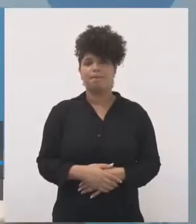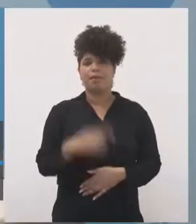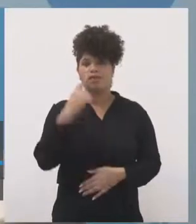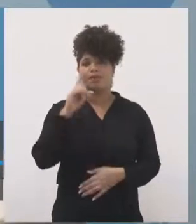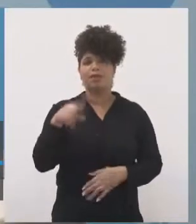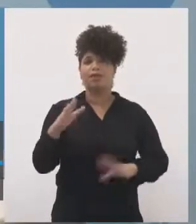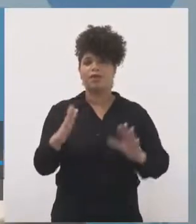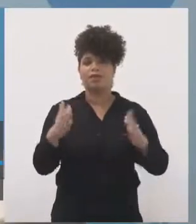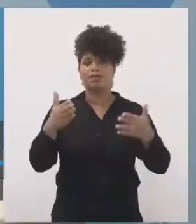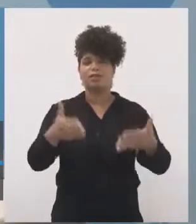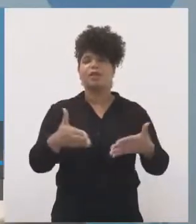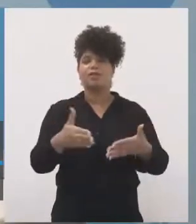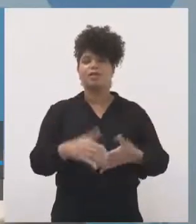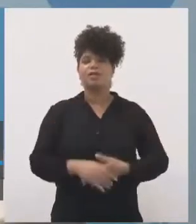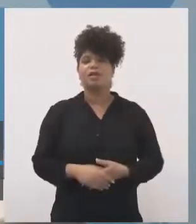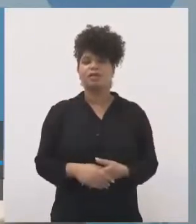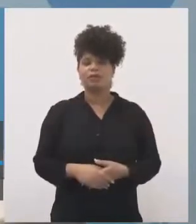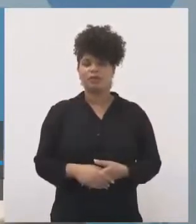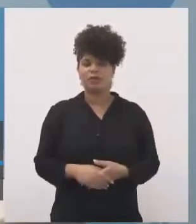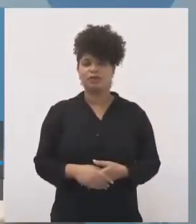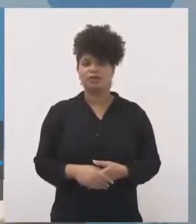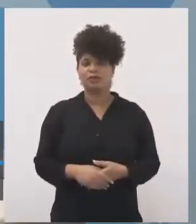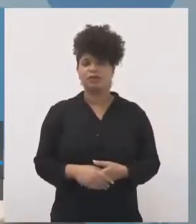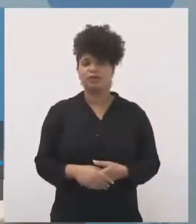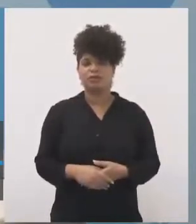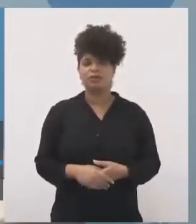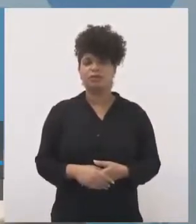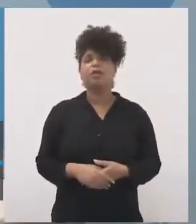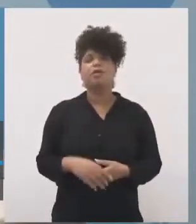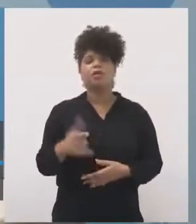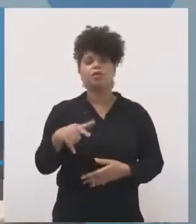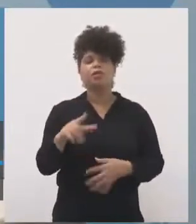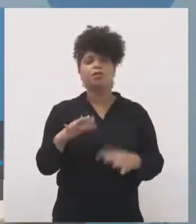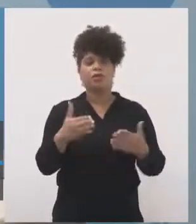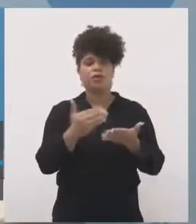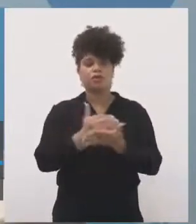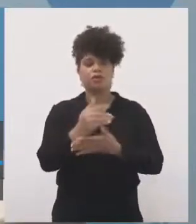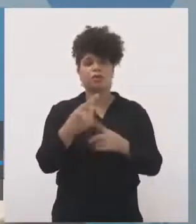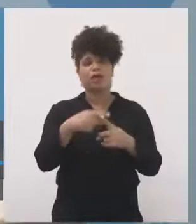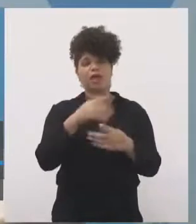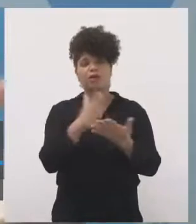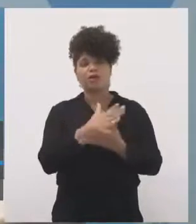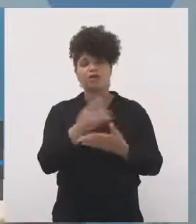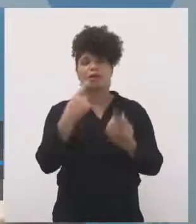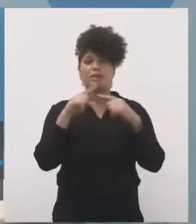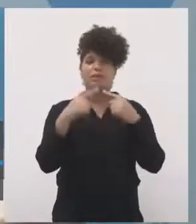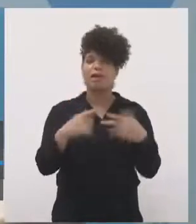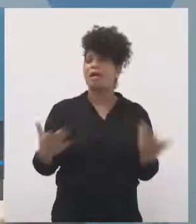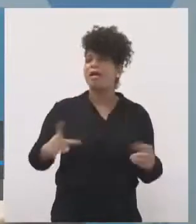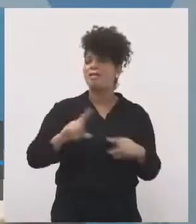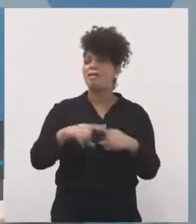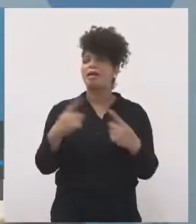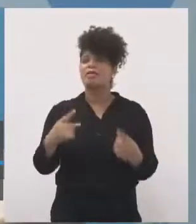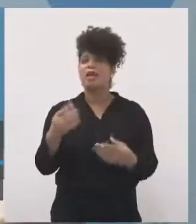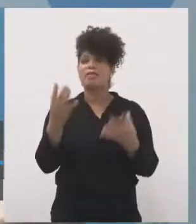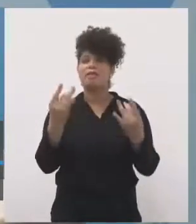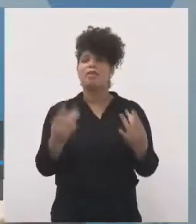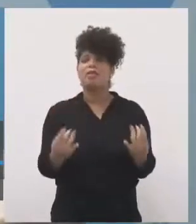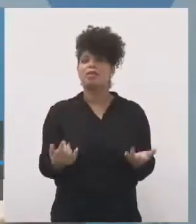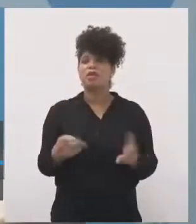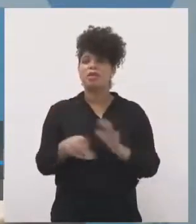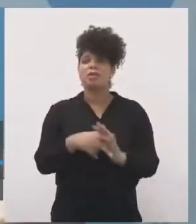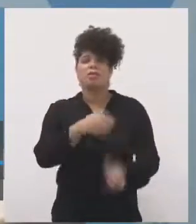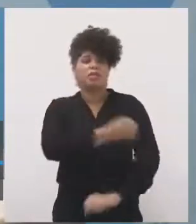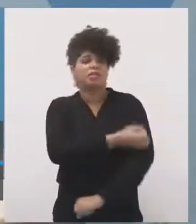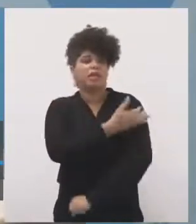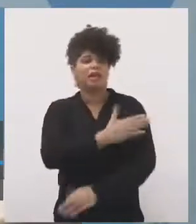foco maior, né, para os anos iniciais, porque muitos de vocês reclamaram: ai, Ana Paula, você não traz muita coisa de anos